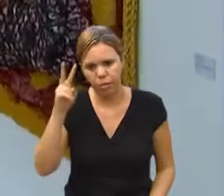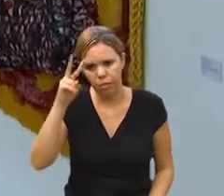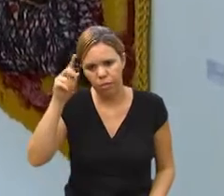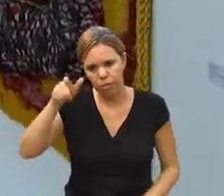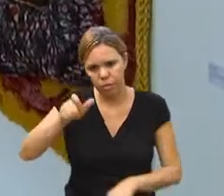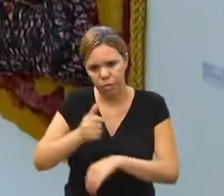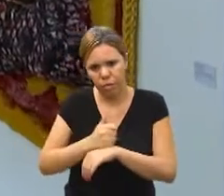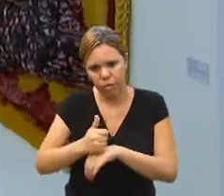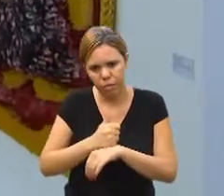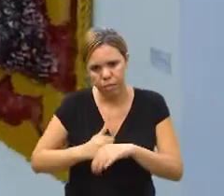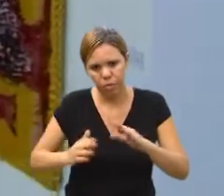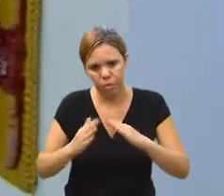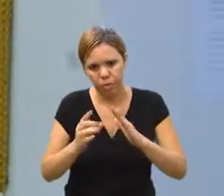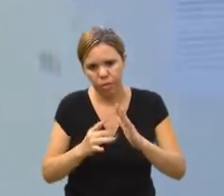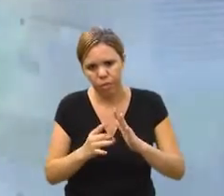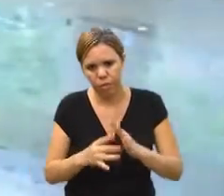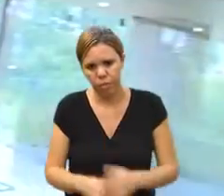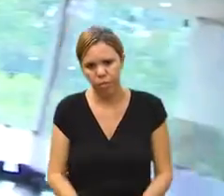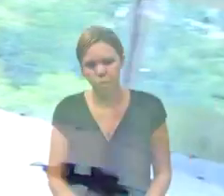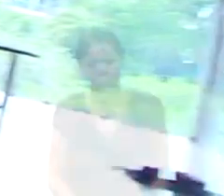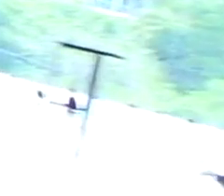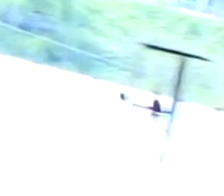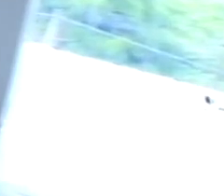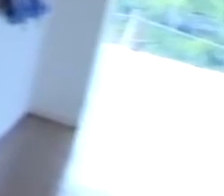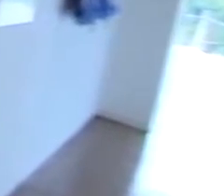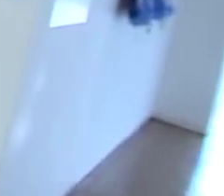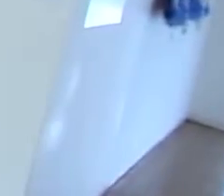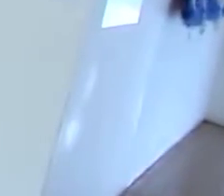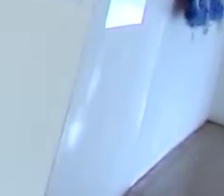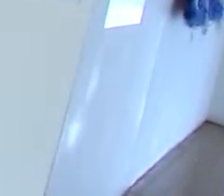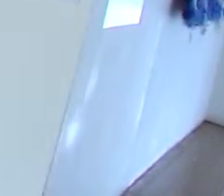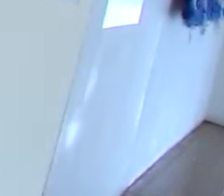historiador aqui da Casa de Vidro. Até já.